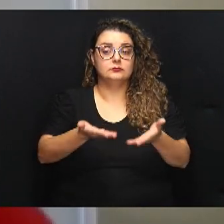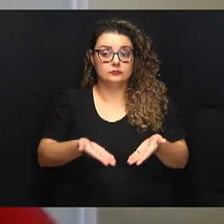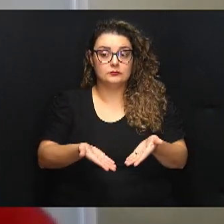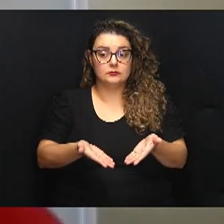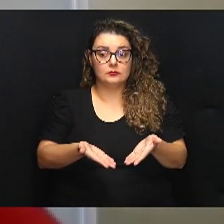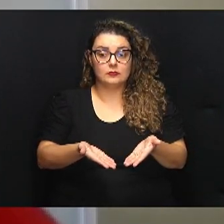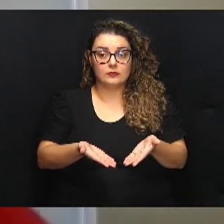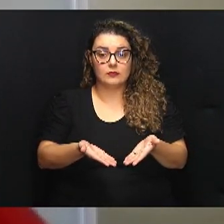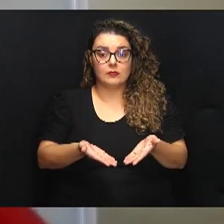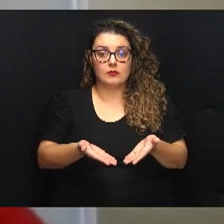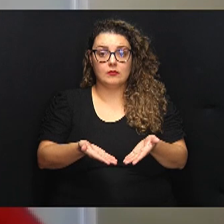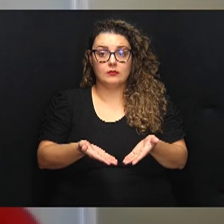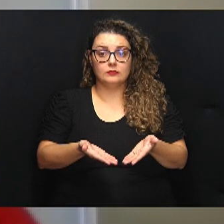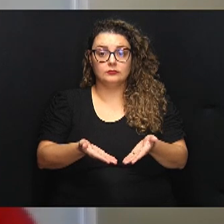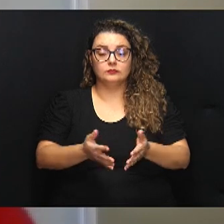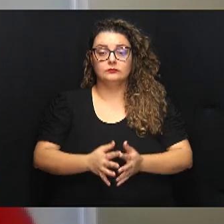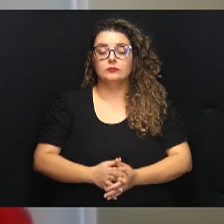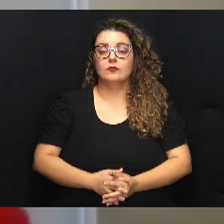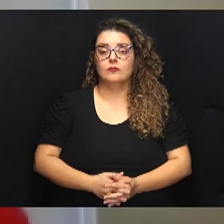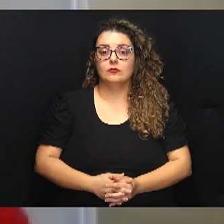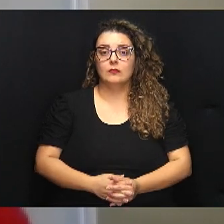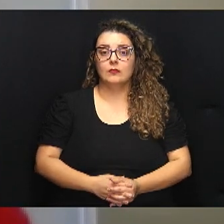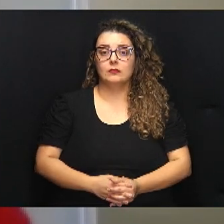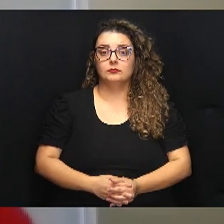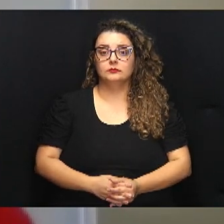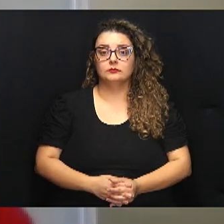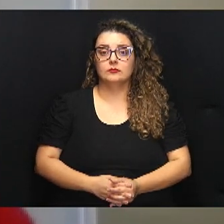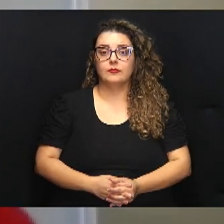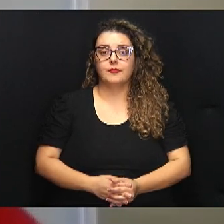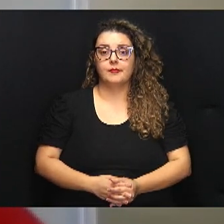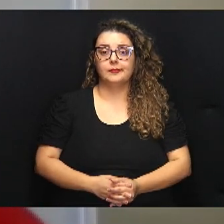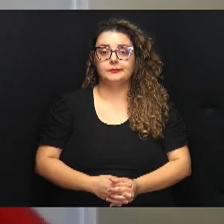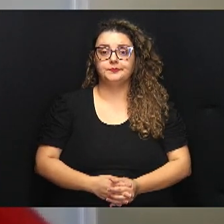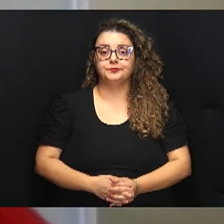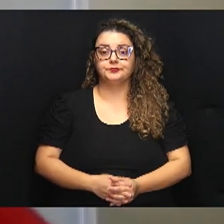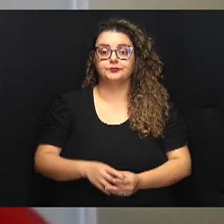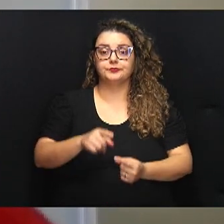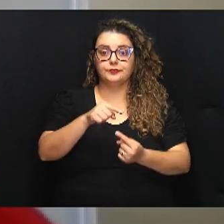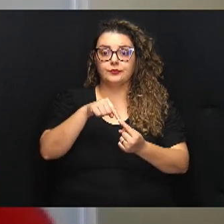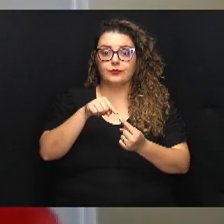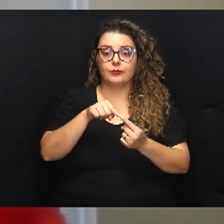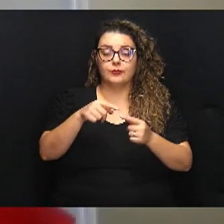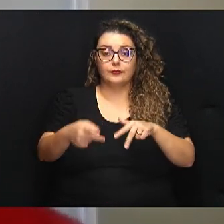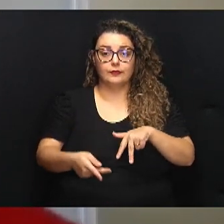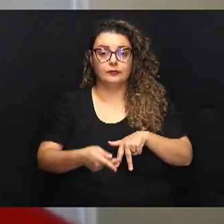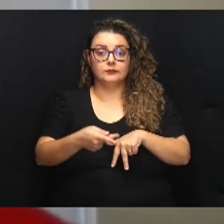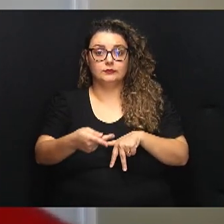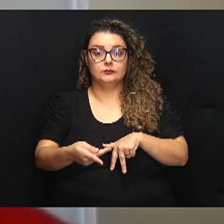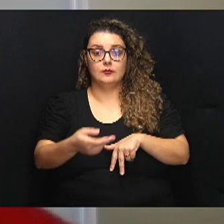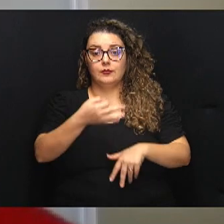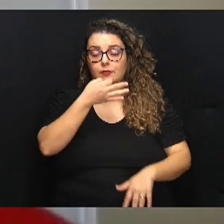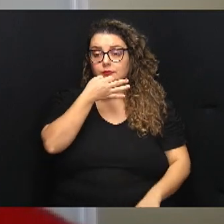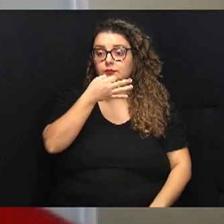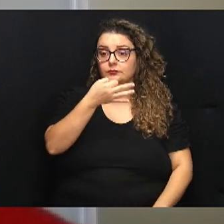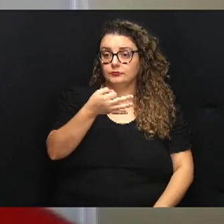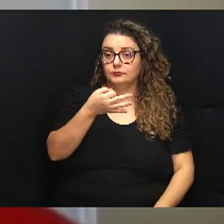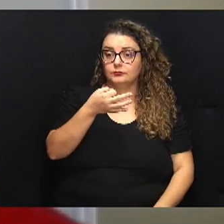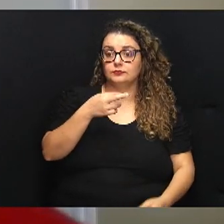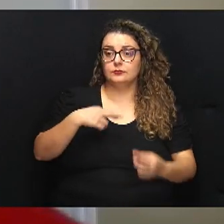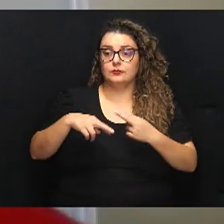ou irá ser localizado, a fim de que ele emita a sua opinião a